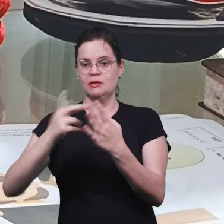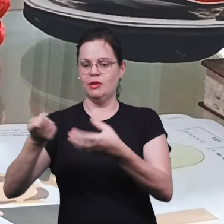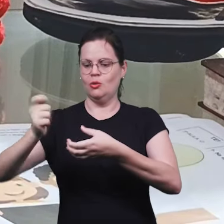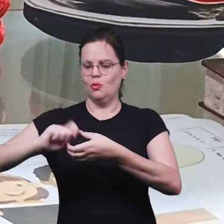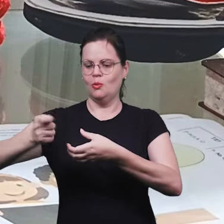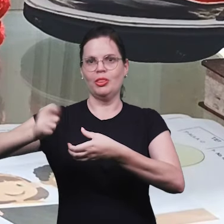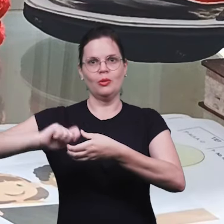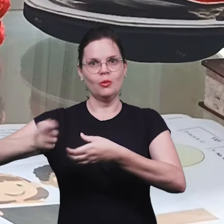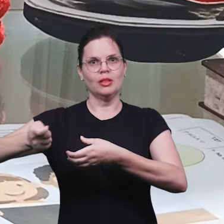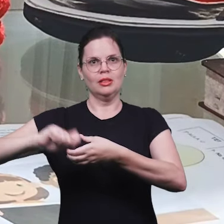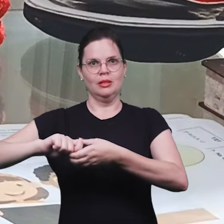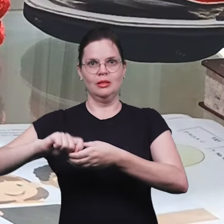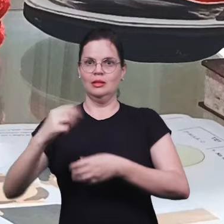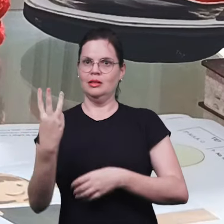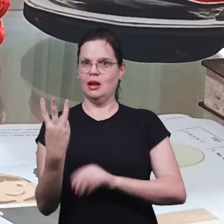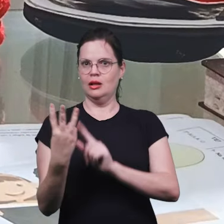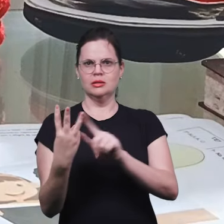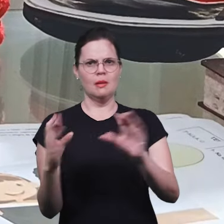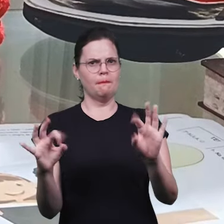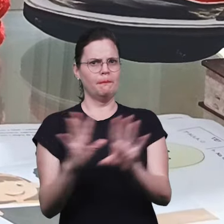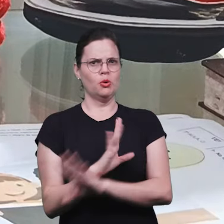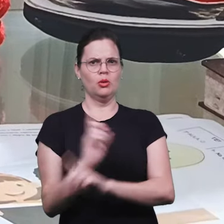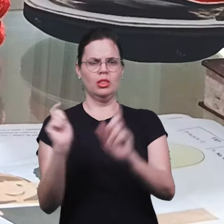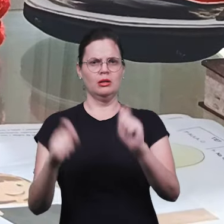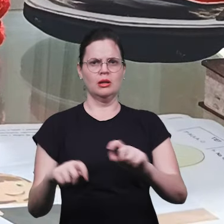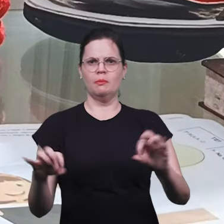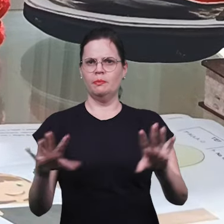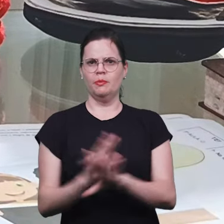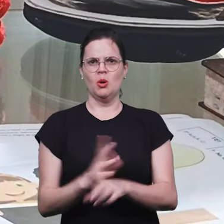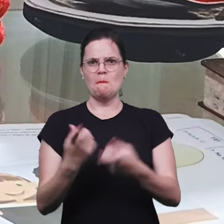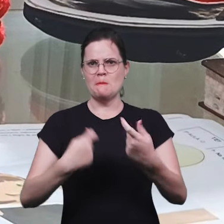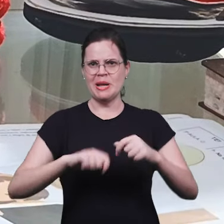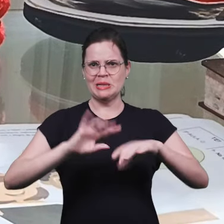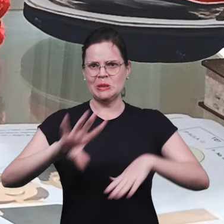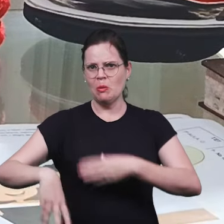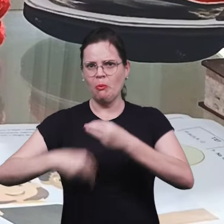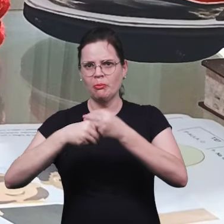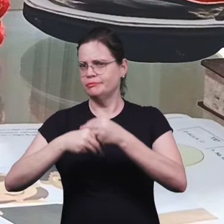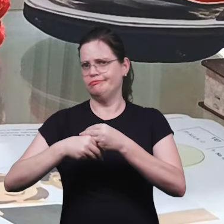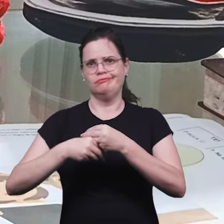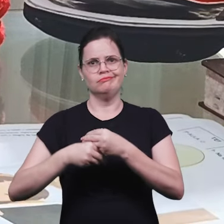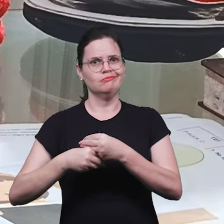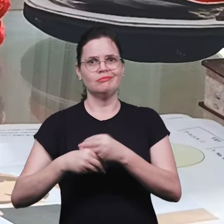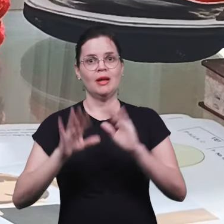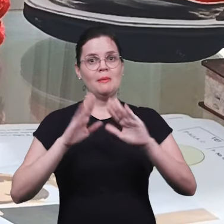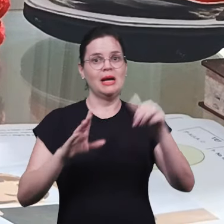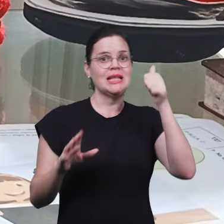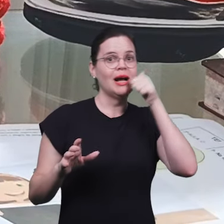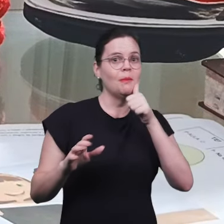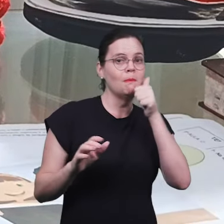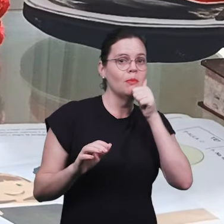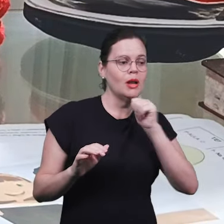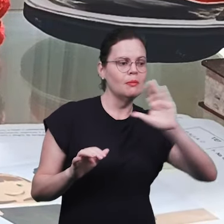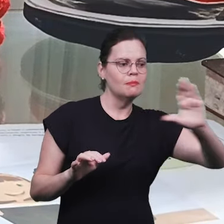medidas de farinha não precisa de mais nada. É o suficiente. É tudo que o Senhor preparou para nós. E vai gerar